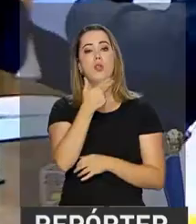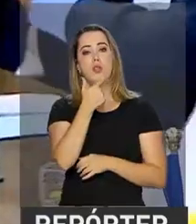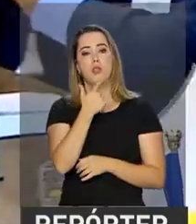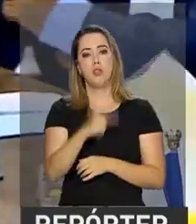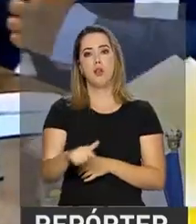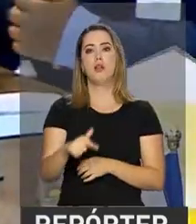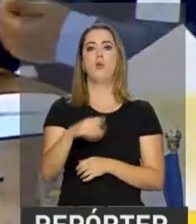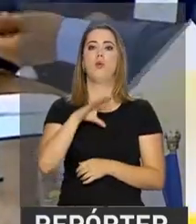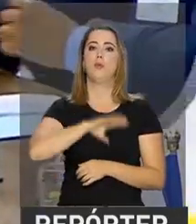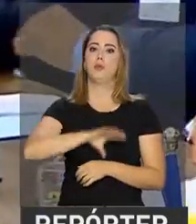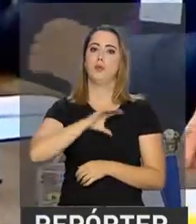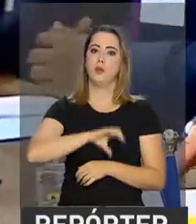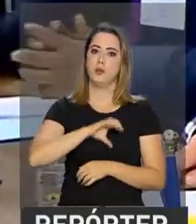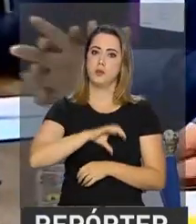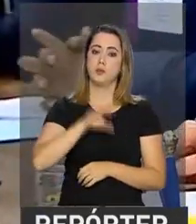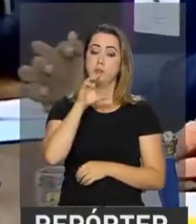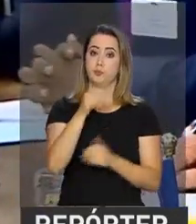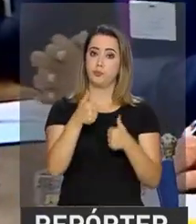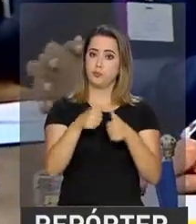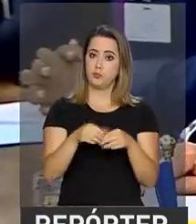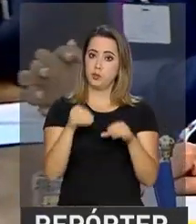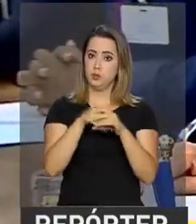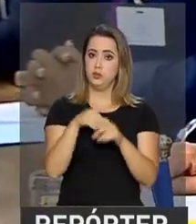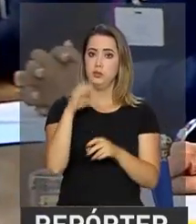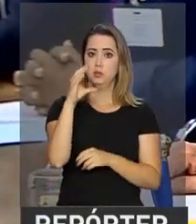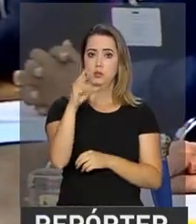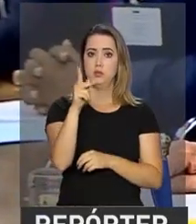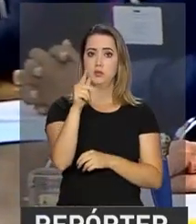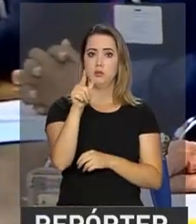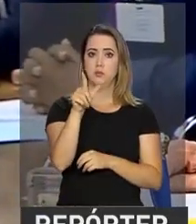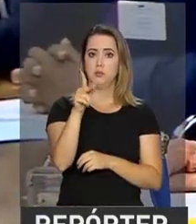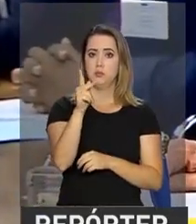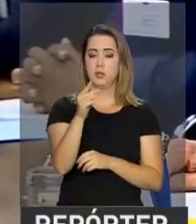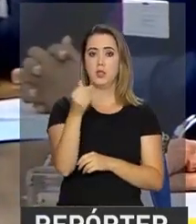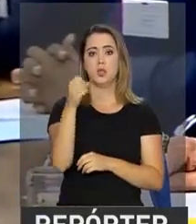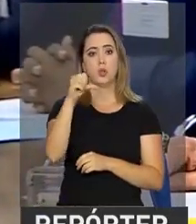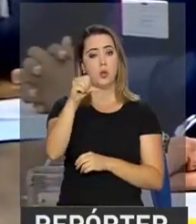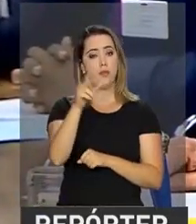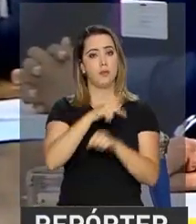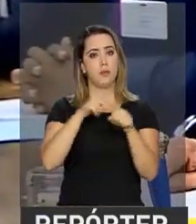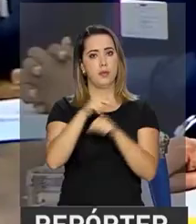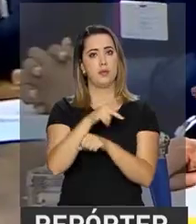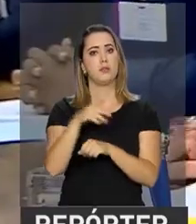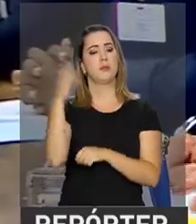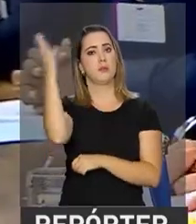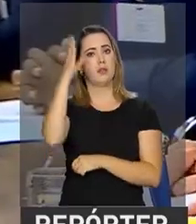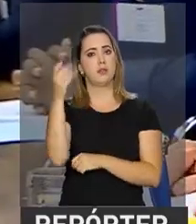língua portuguesa. Estão na CPLP 9 países, entre eles Brasil,